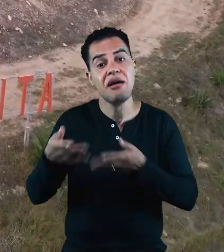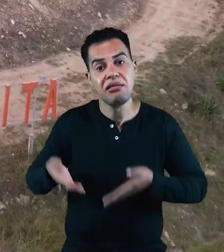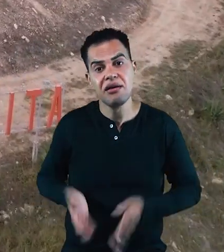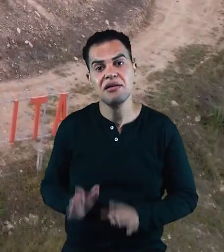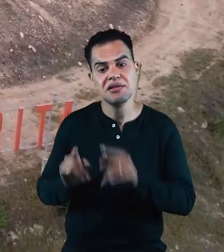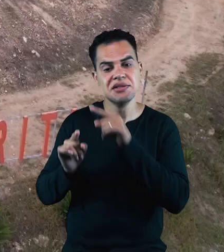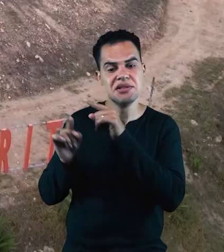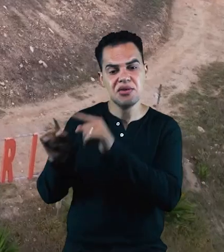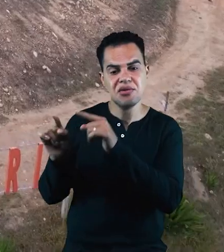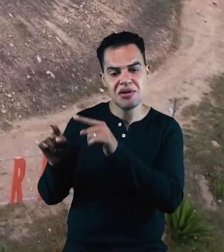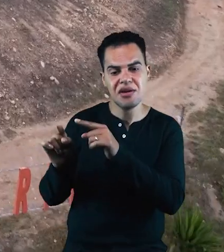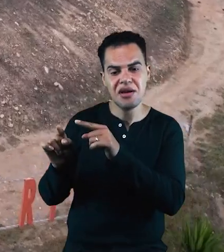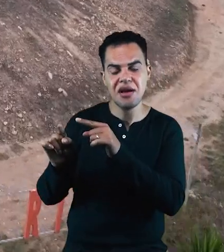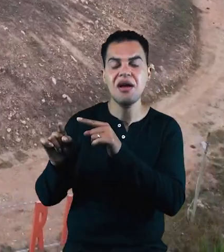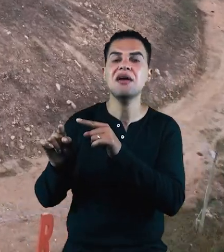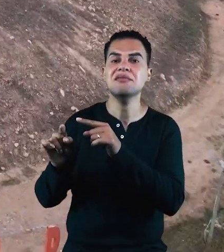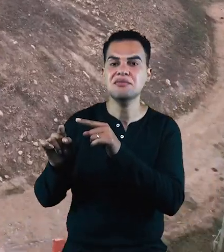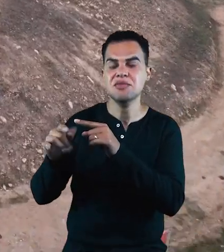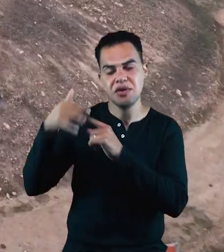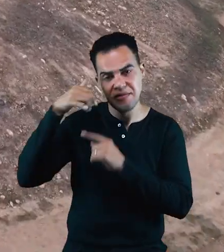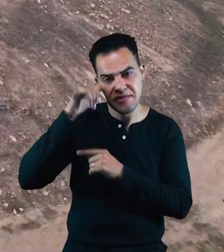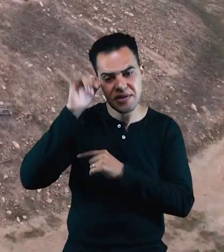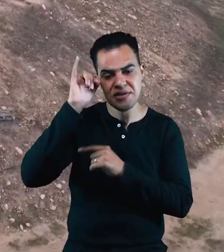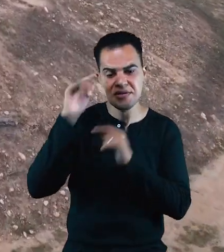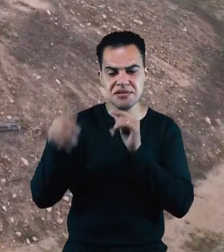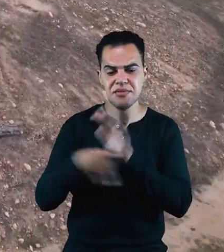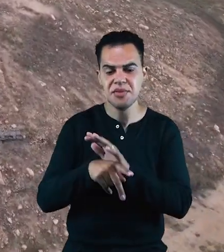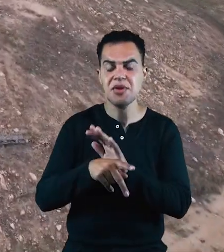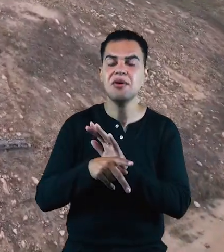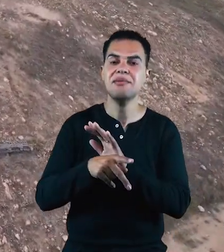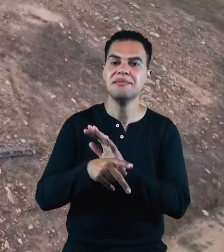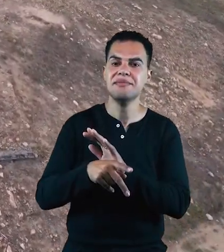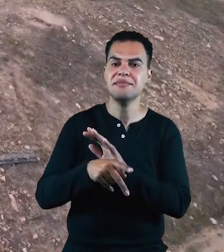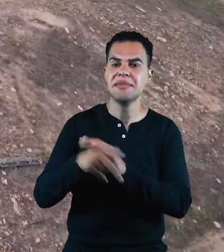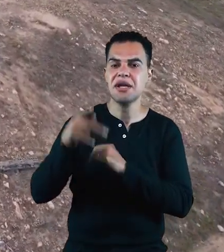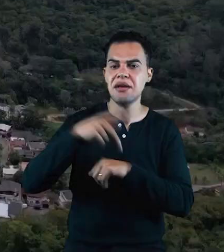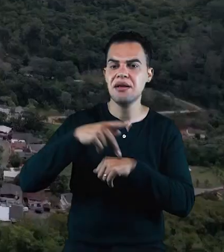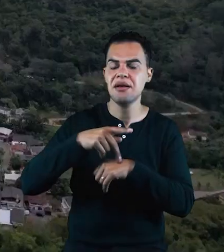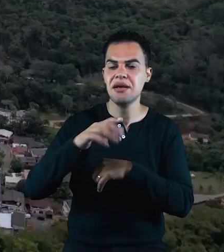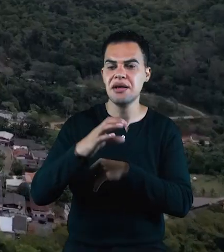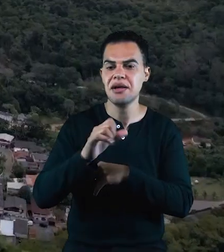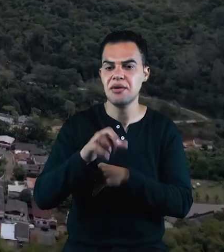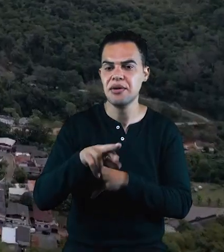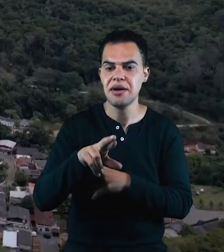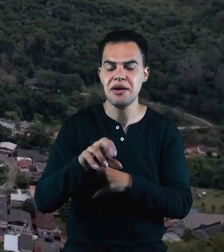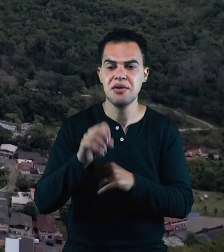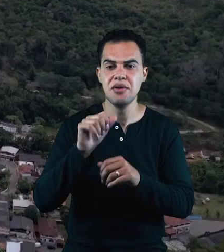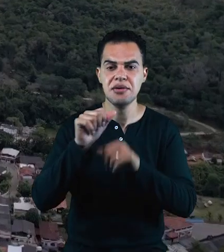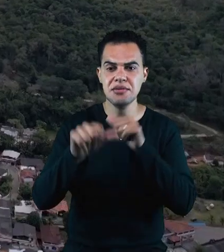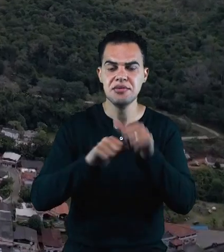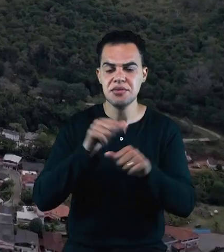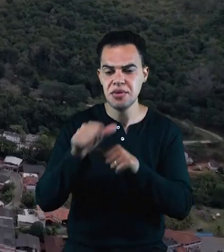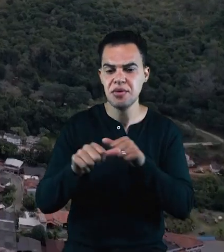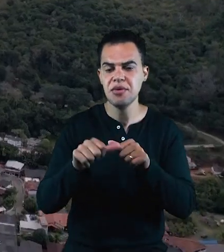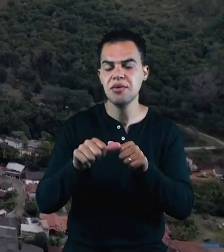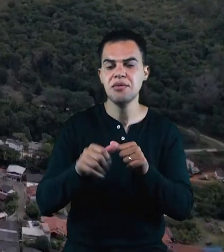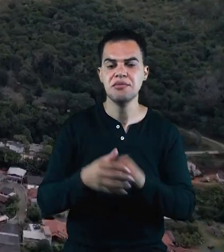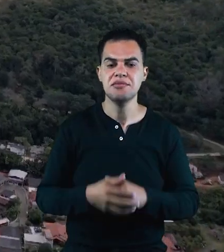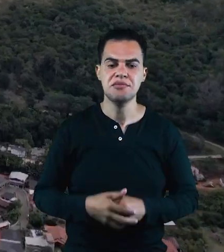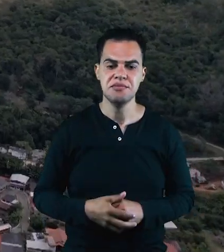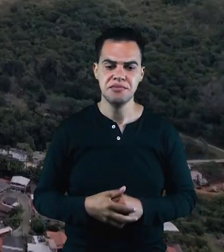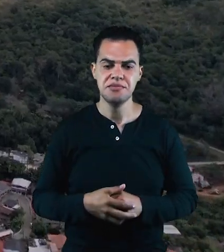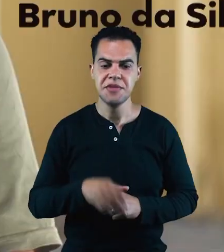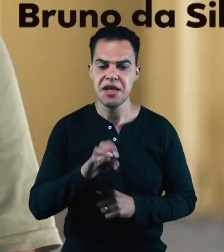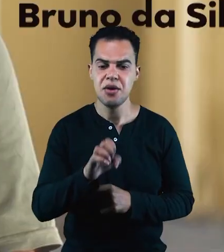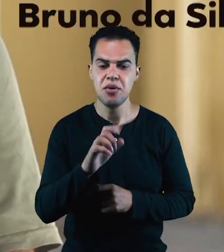lá, numa fazenda dessas, que hoje é uma fazenda de calcário, então passou a chamar Euclidelândia. Nossa história,